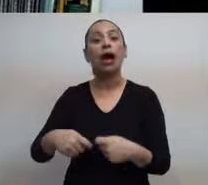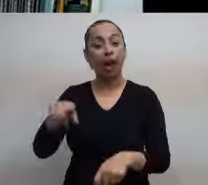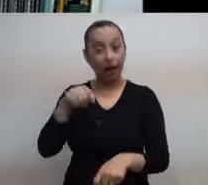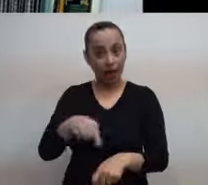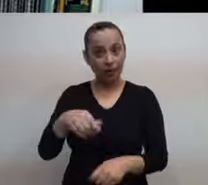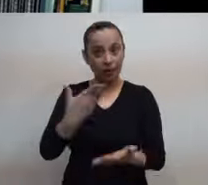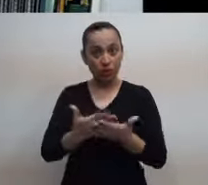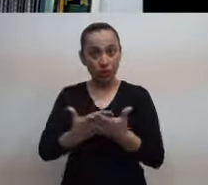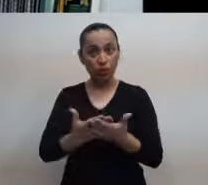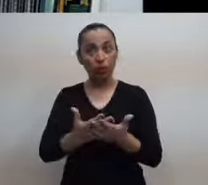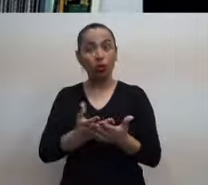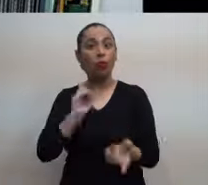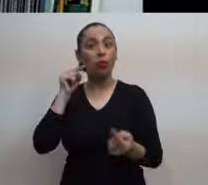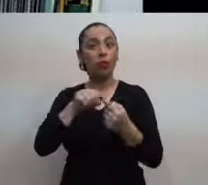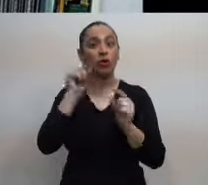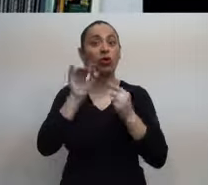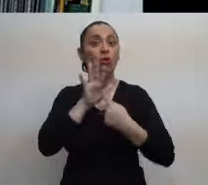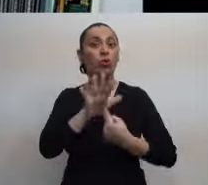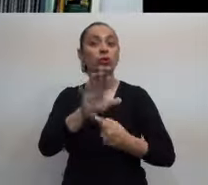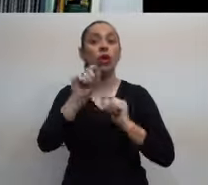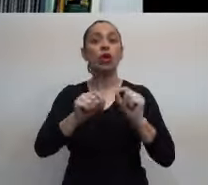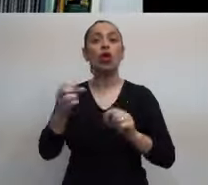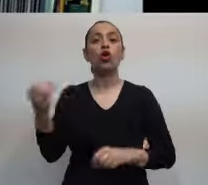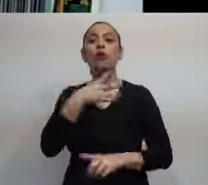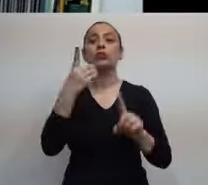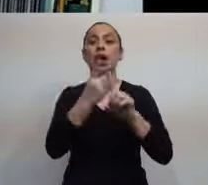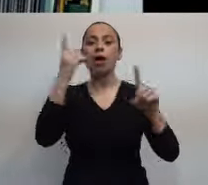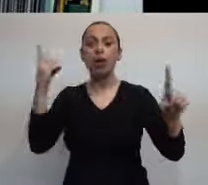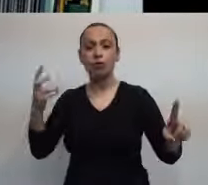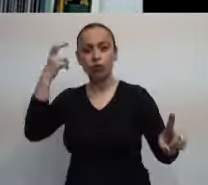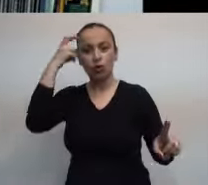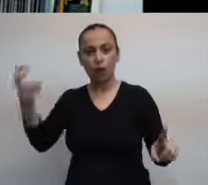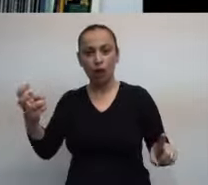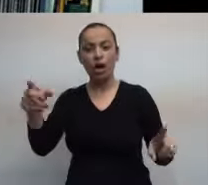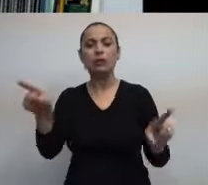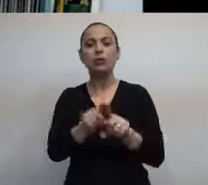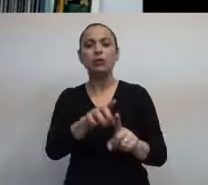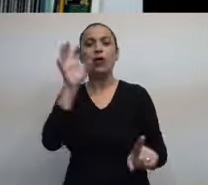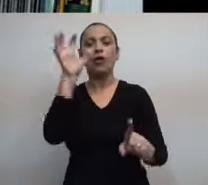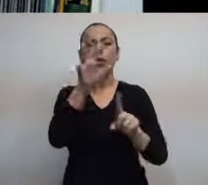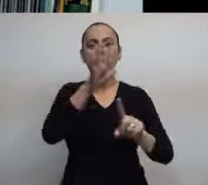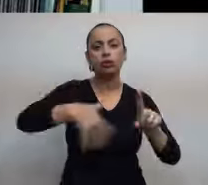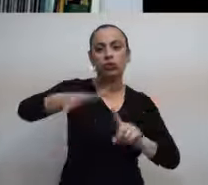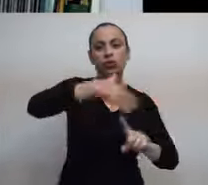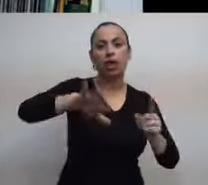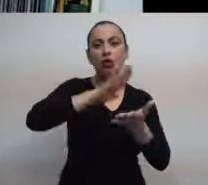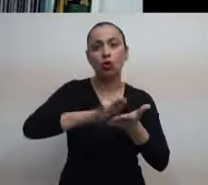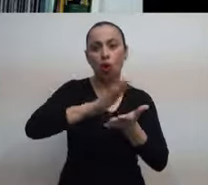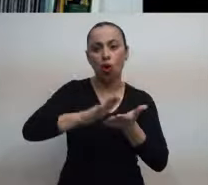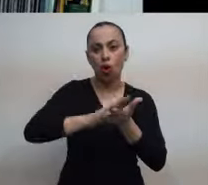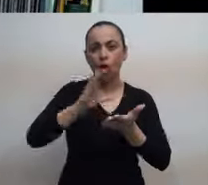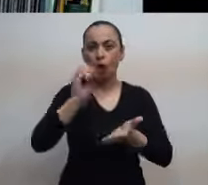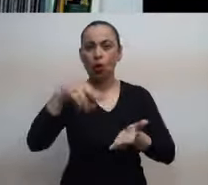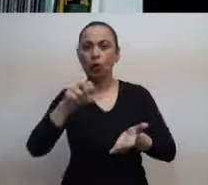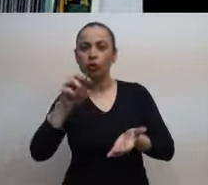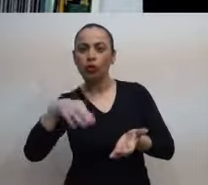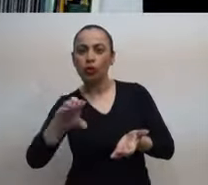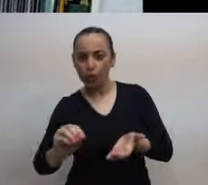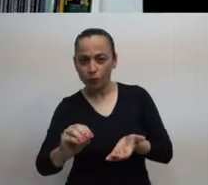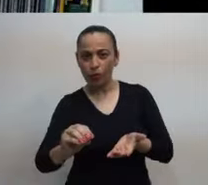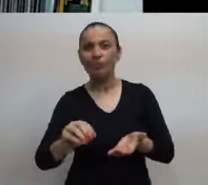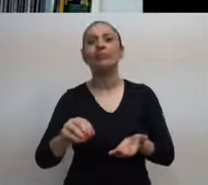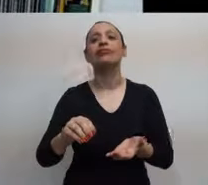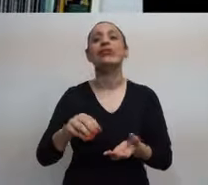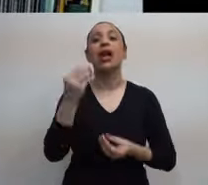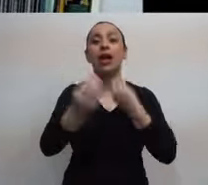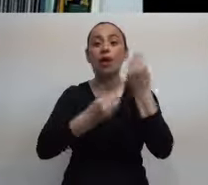Seu estudo visa demonstrar que os novos parâmetros culturais e a influência da sociedade de consumo